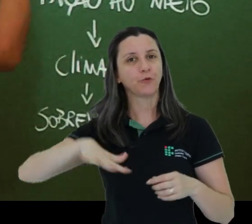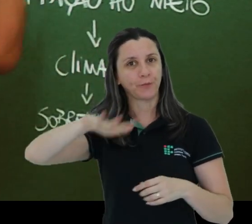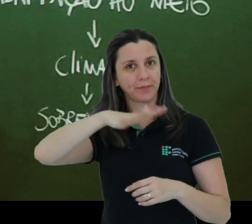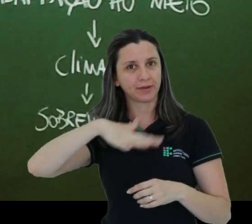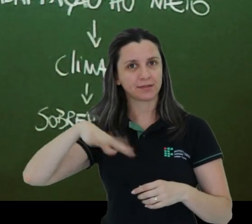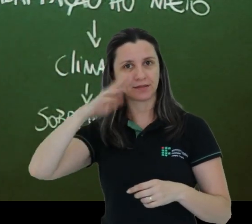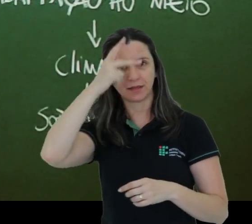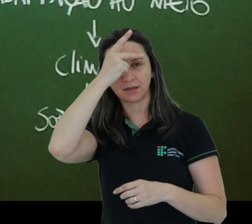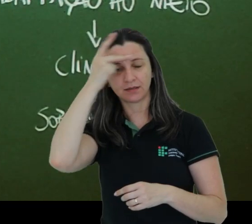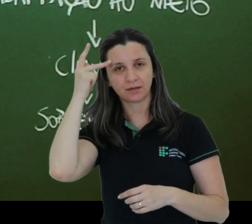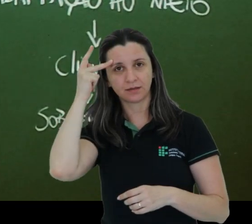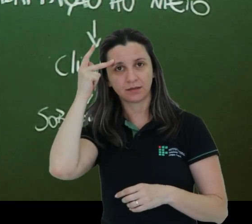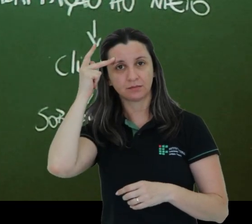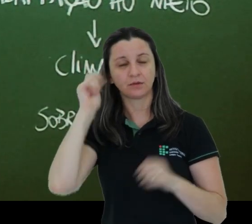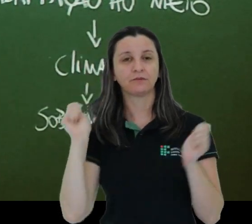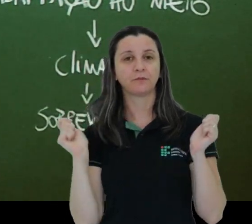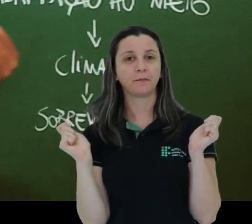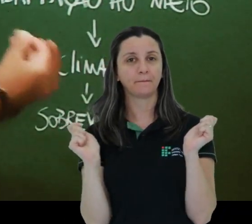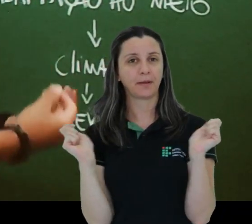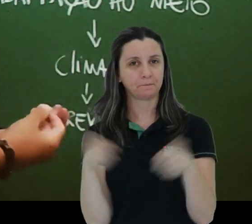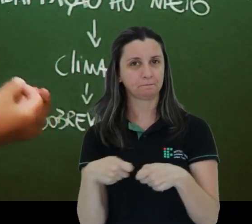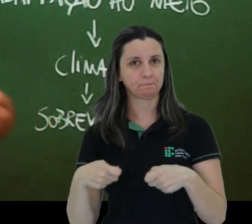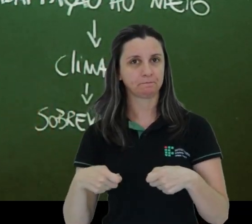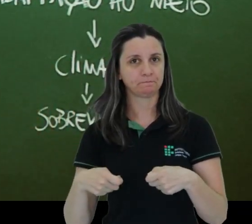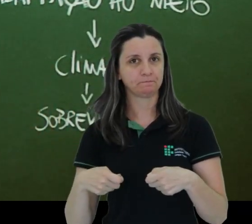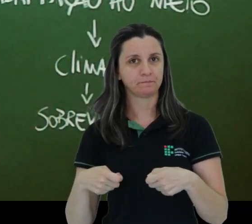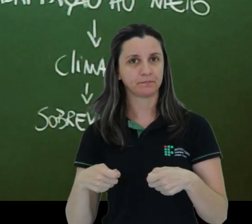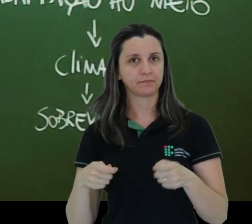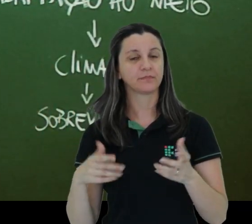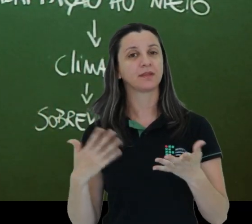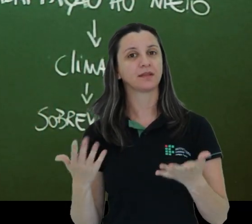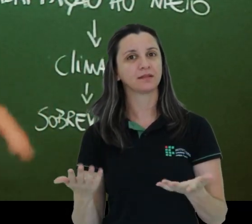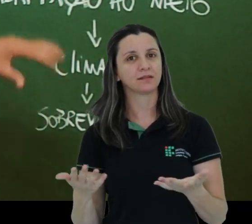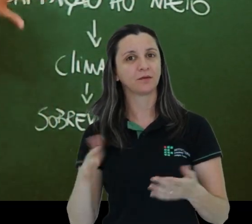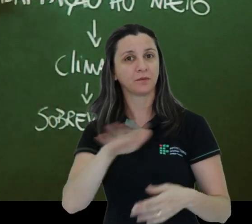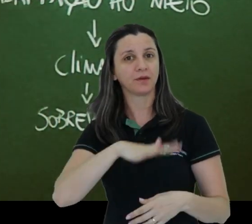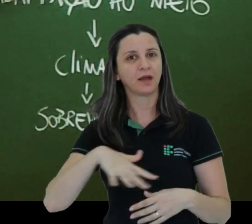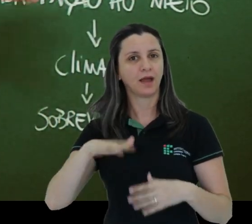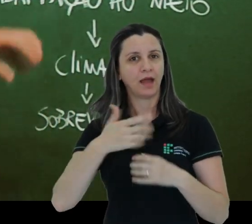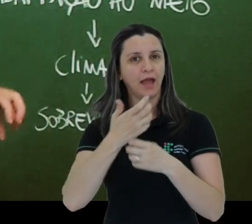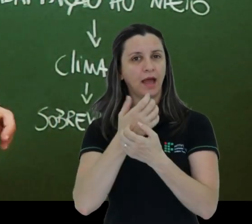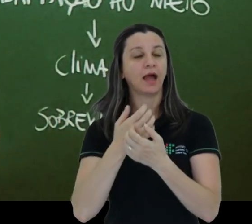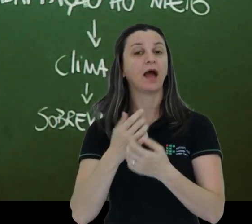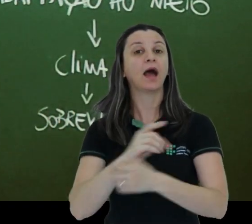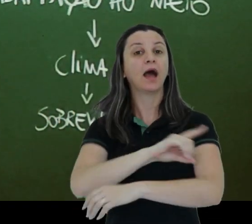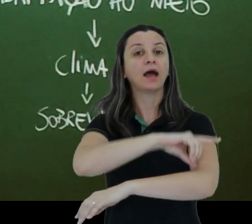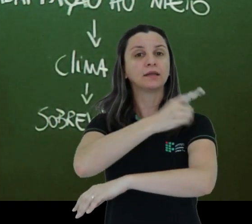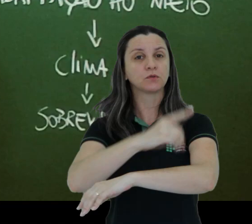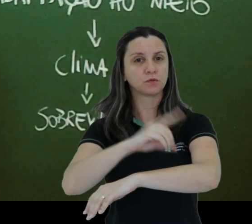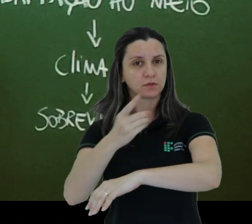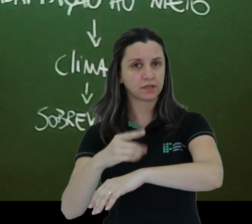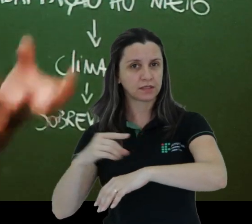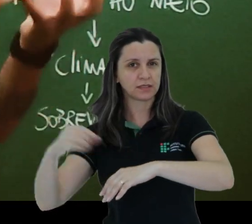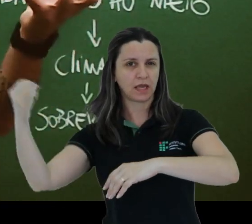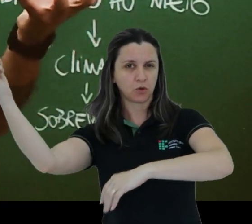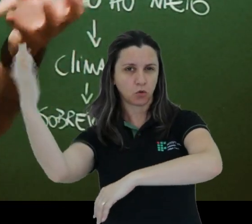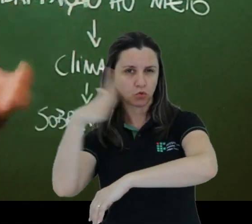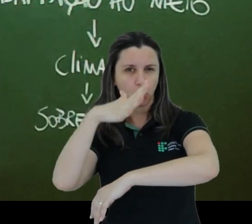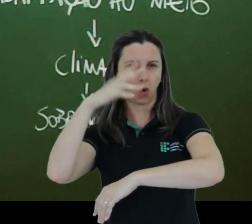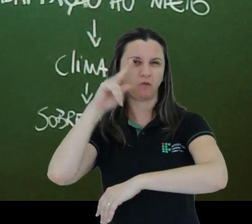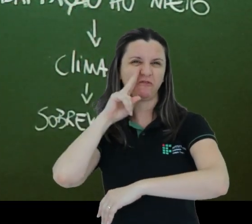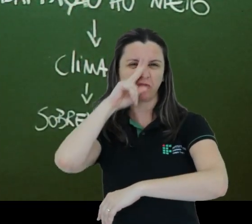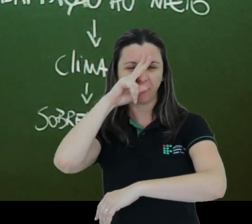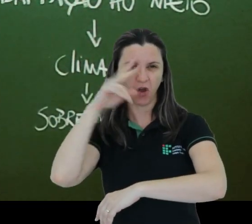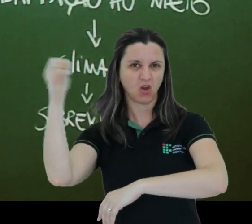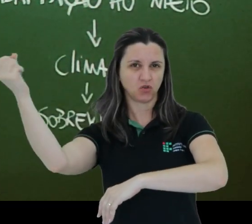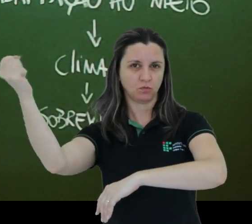Em algumas áreas, nós temos ainda uma potencialização. Então, áreas desérticas, maior poder de reflexão do